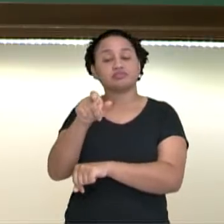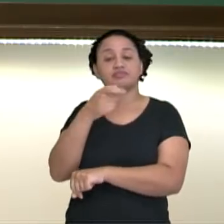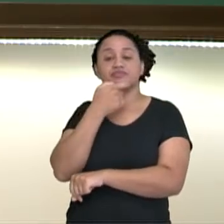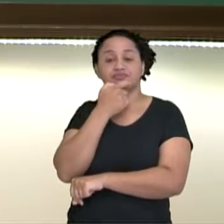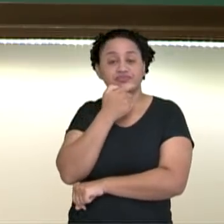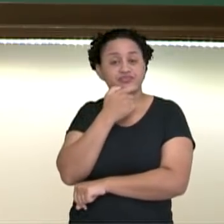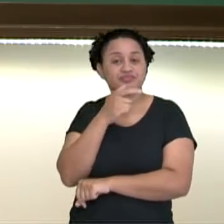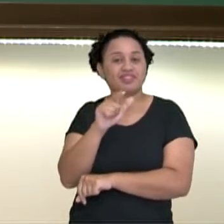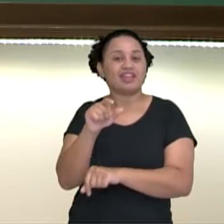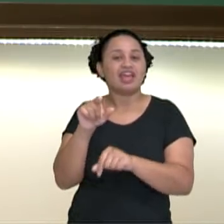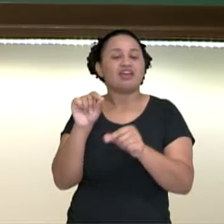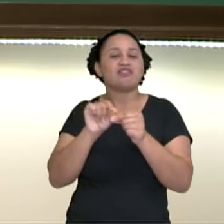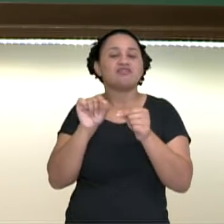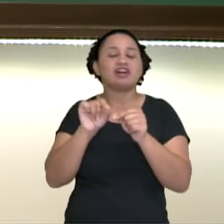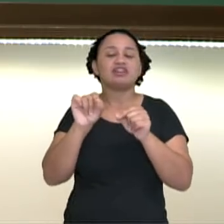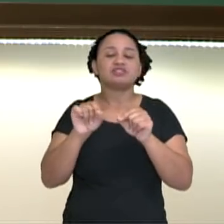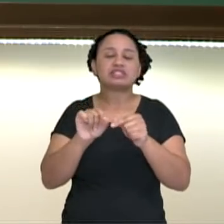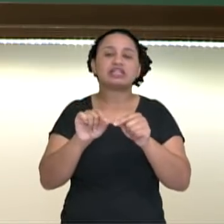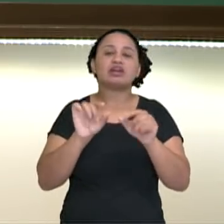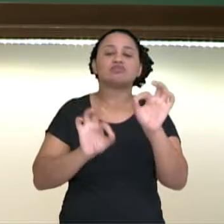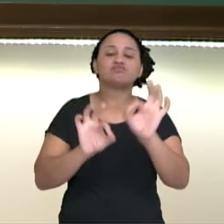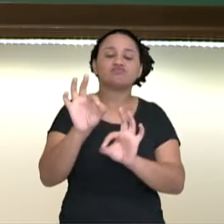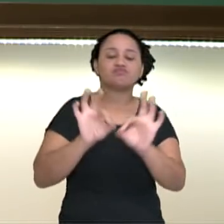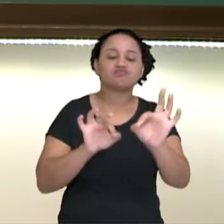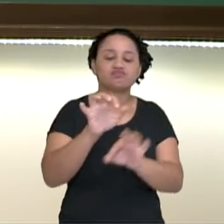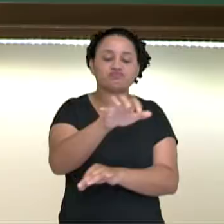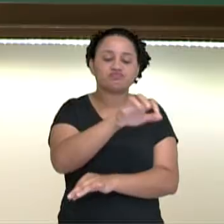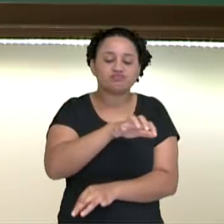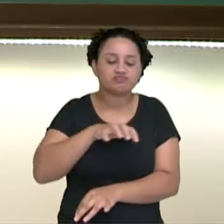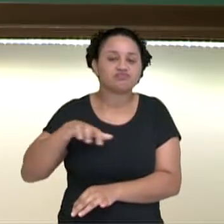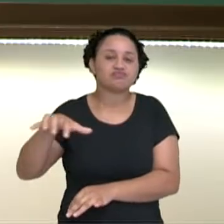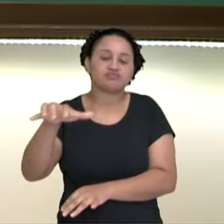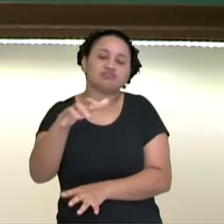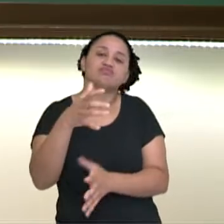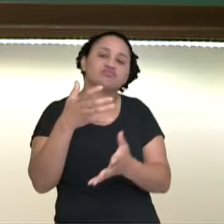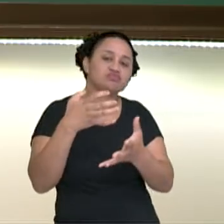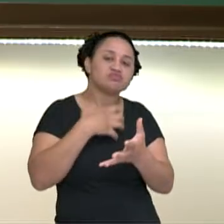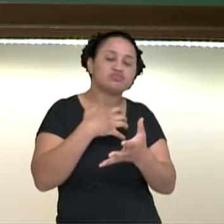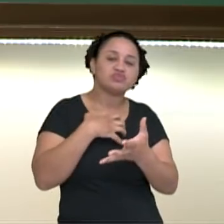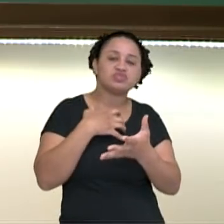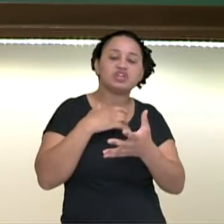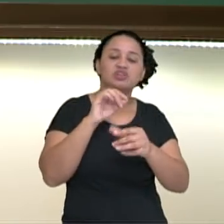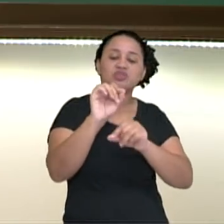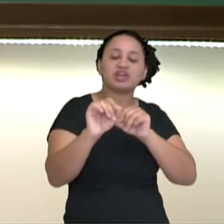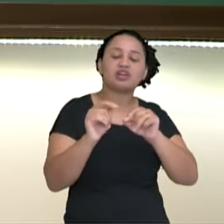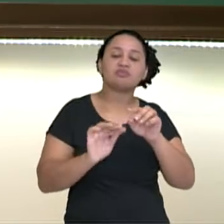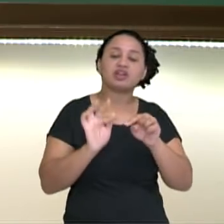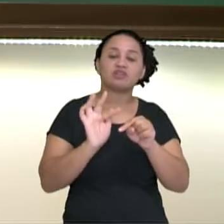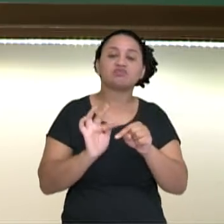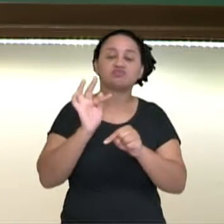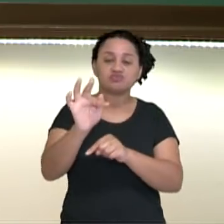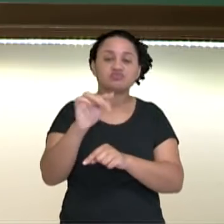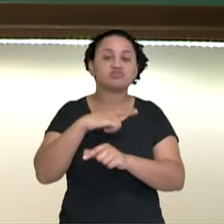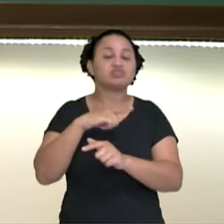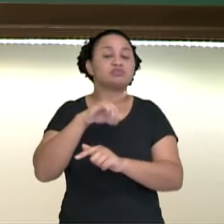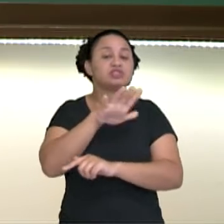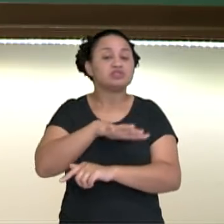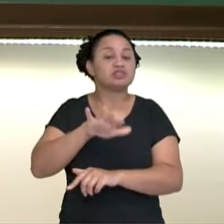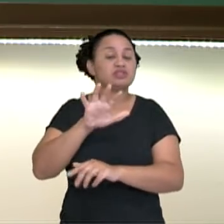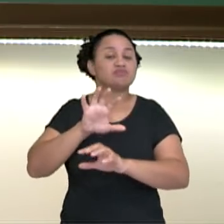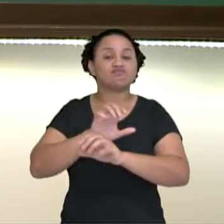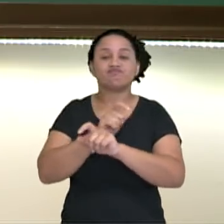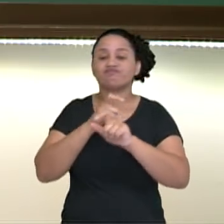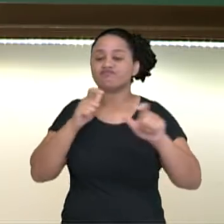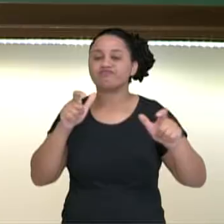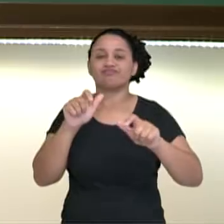acabar, né, montando o terreno importante para um grande acontecimento